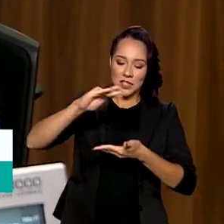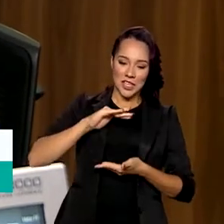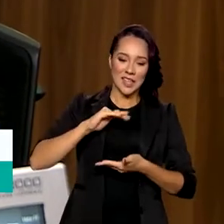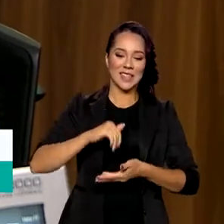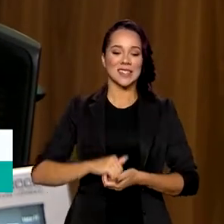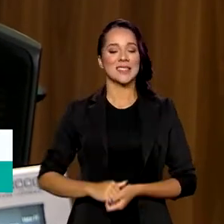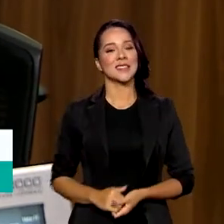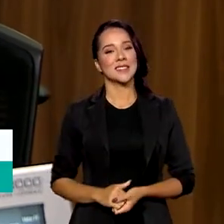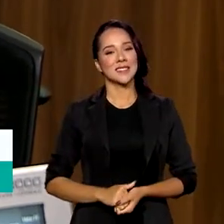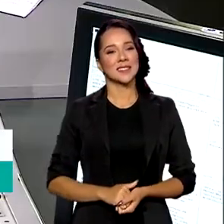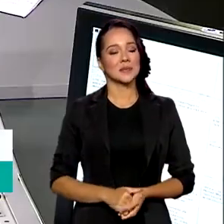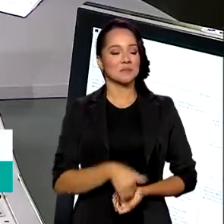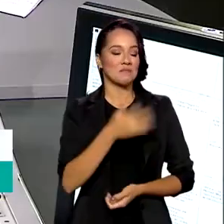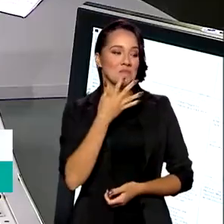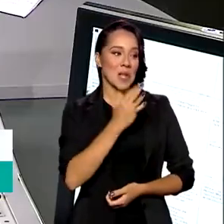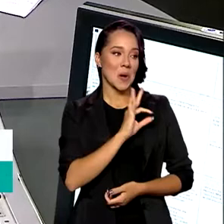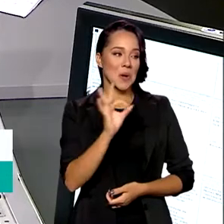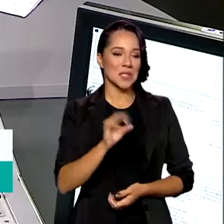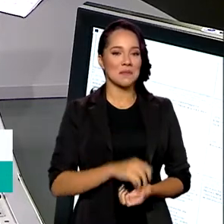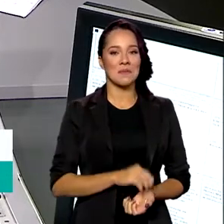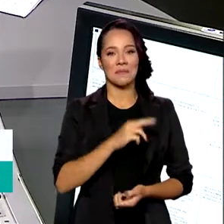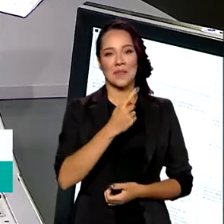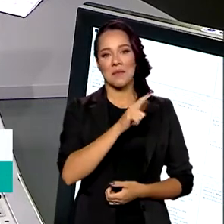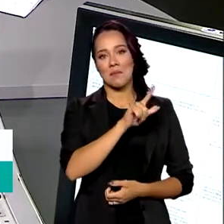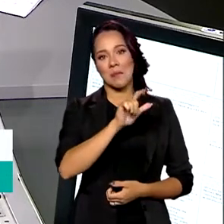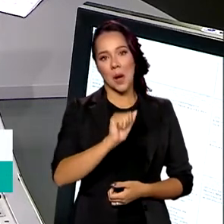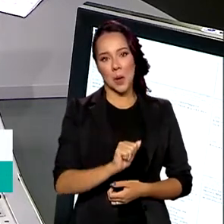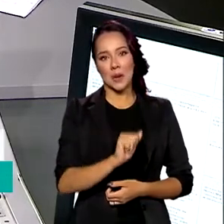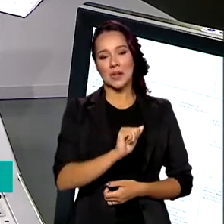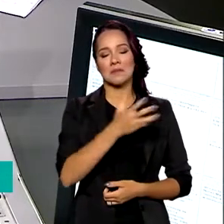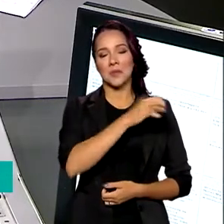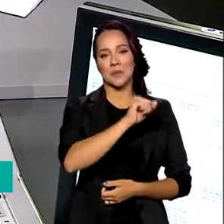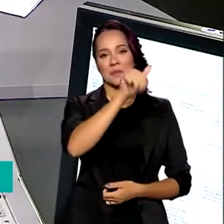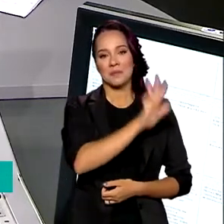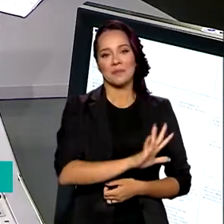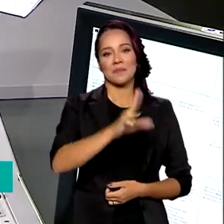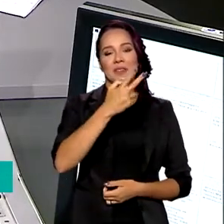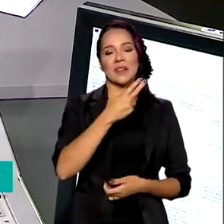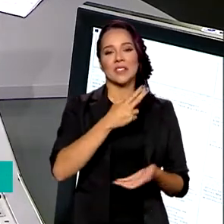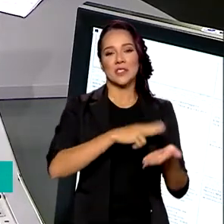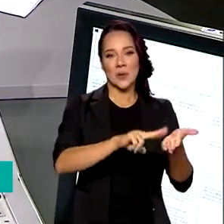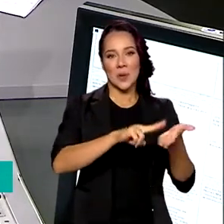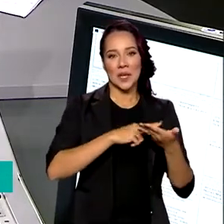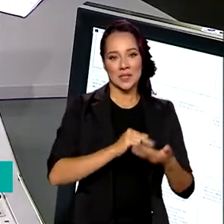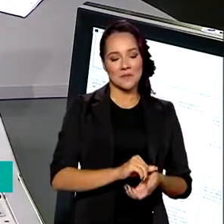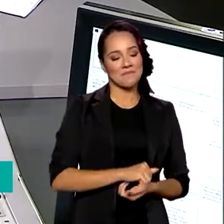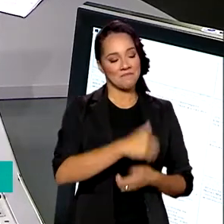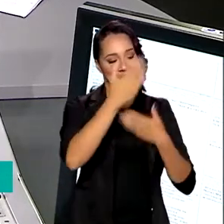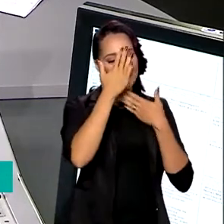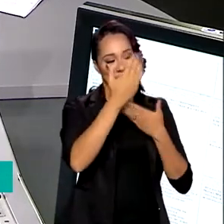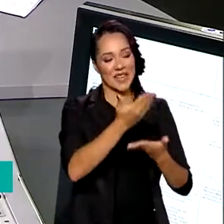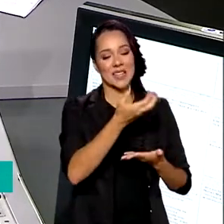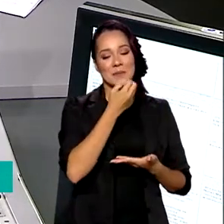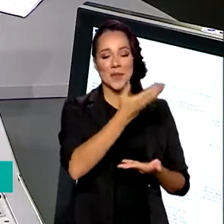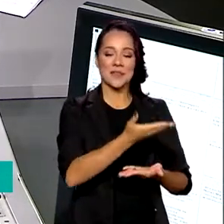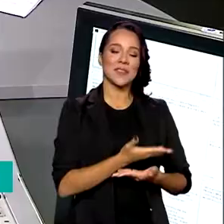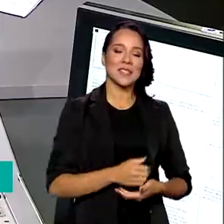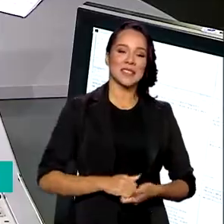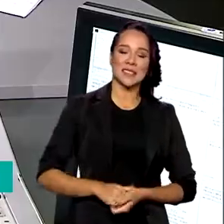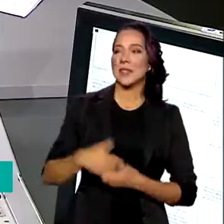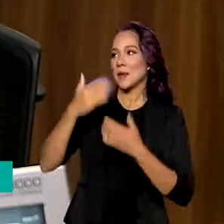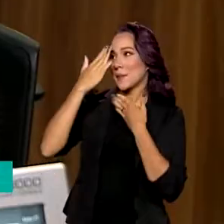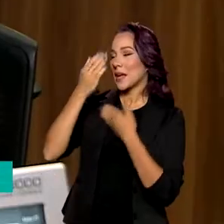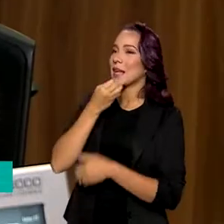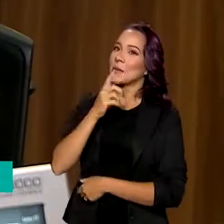para você também tá ótimo Paulo agnat superintendente Nacional de canais dos Correios muito bem-vinda obrigada